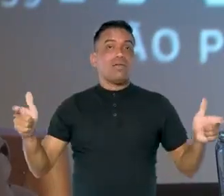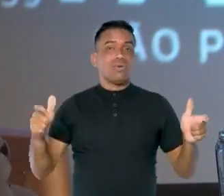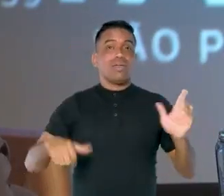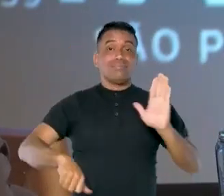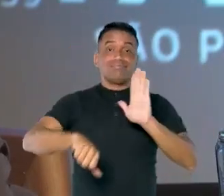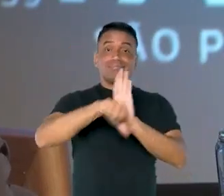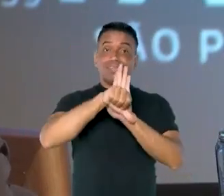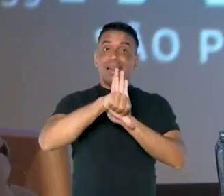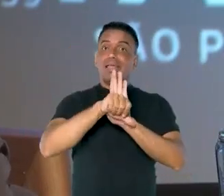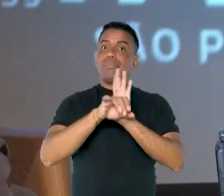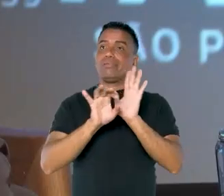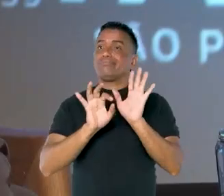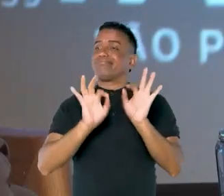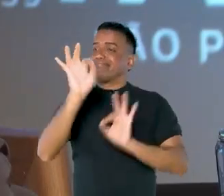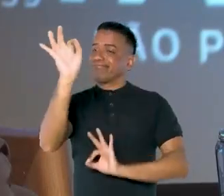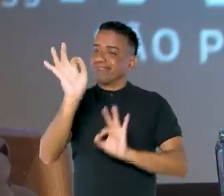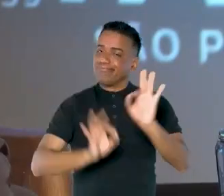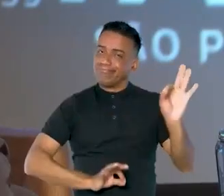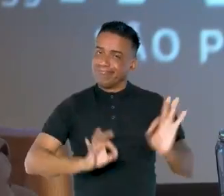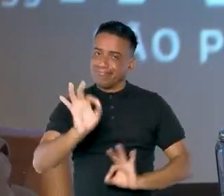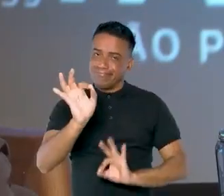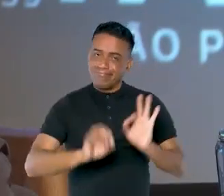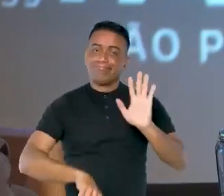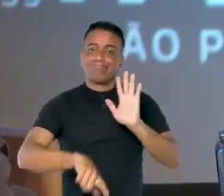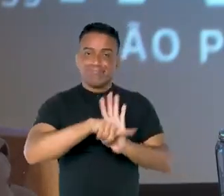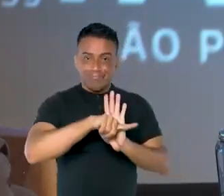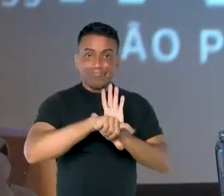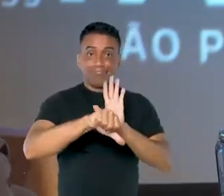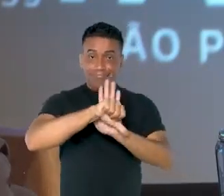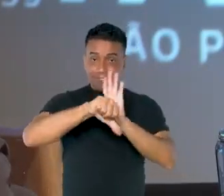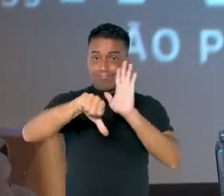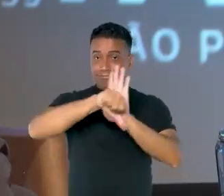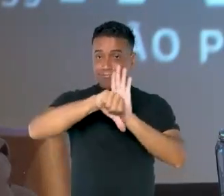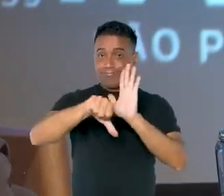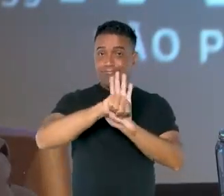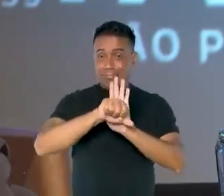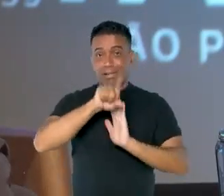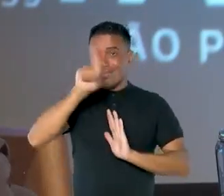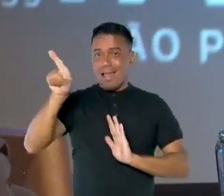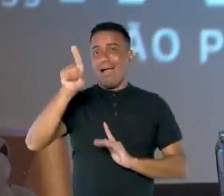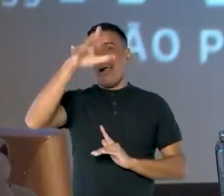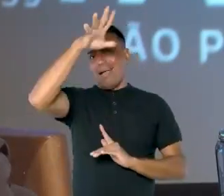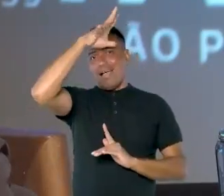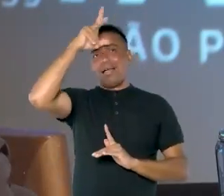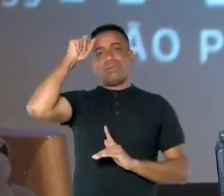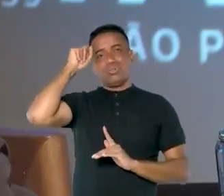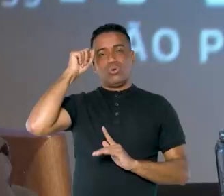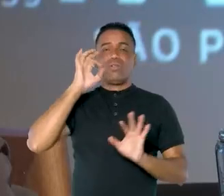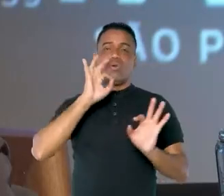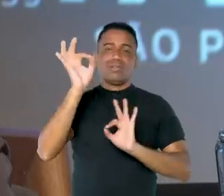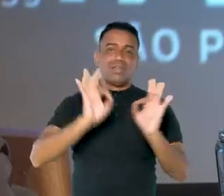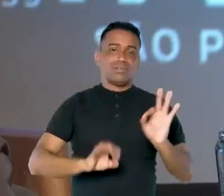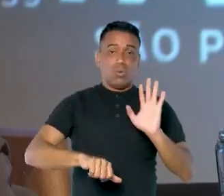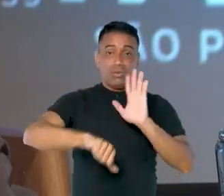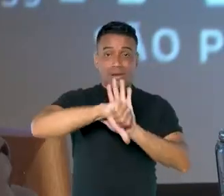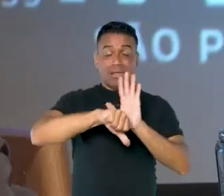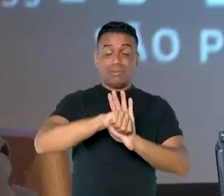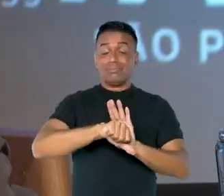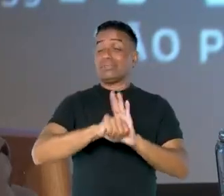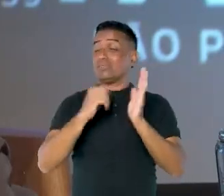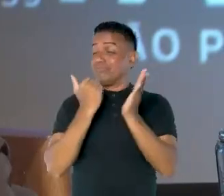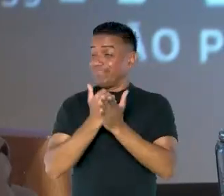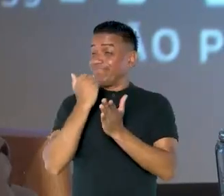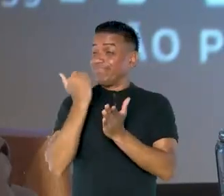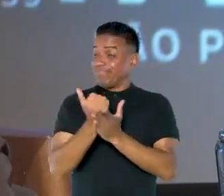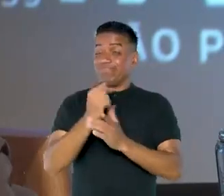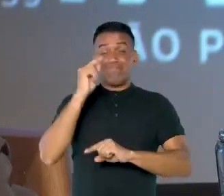organizado e a articulação do crime organizado na Amazônia. Ela ficou muito mais sólida do